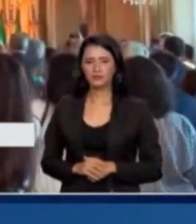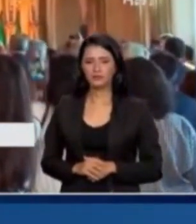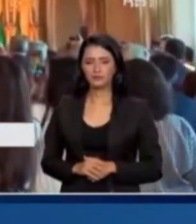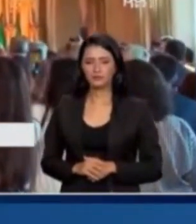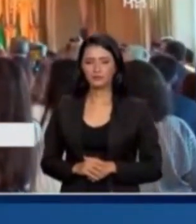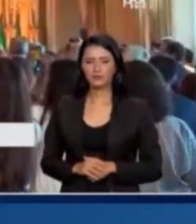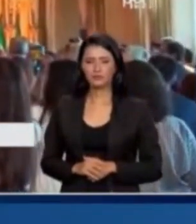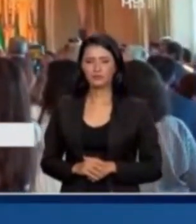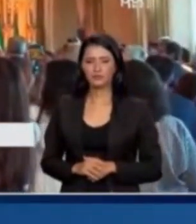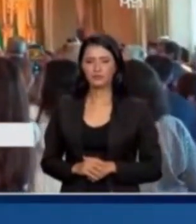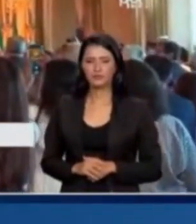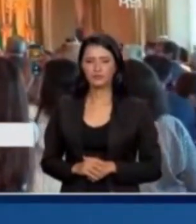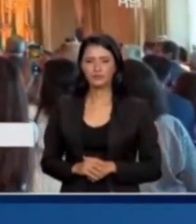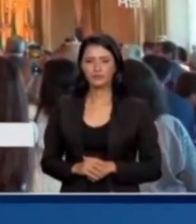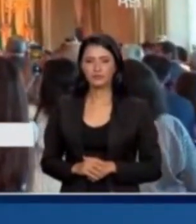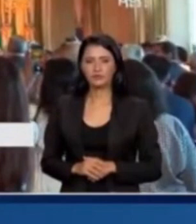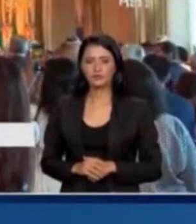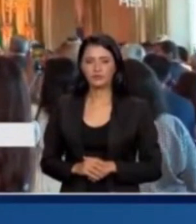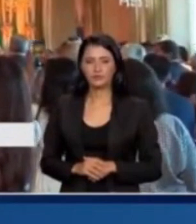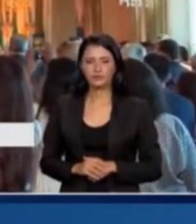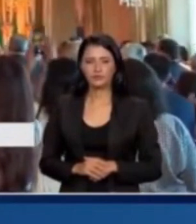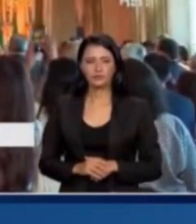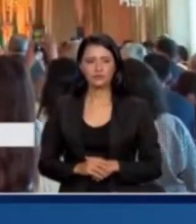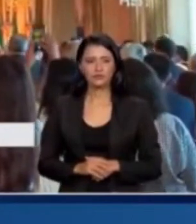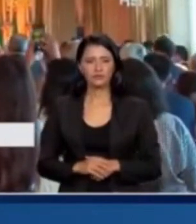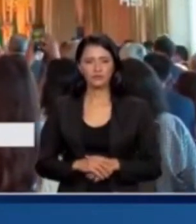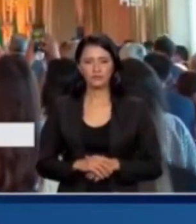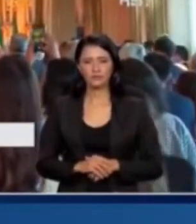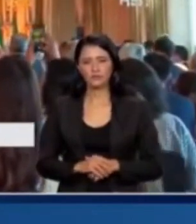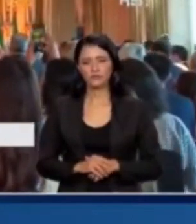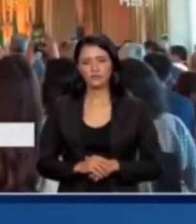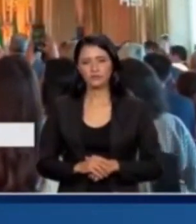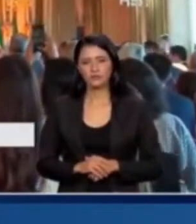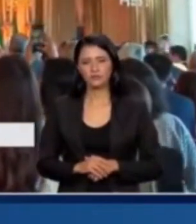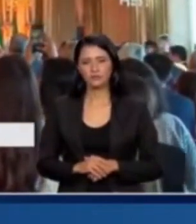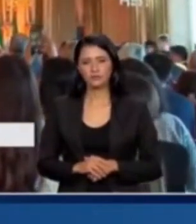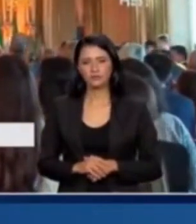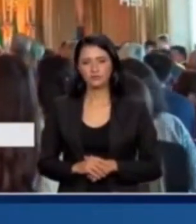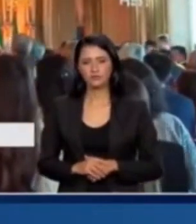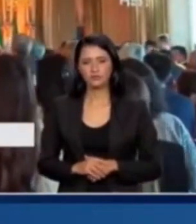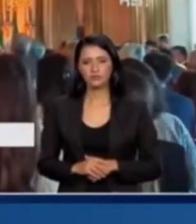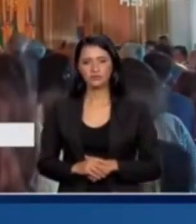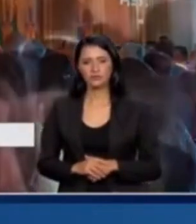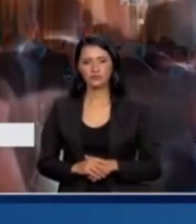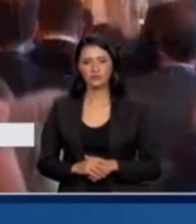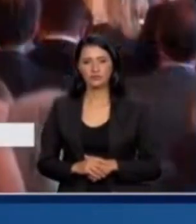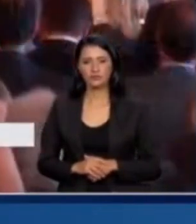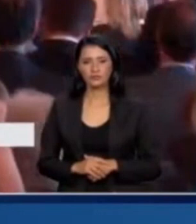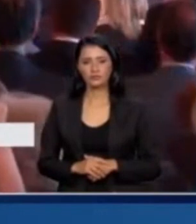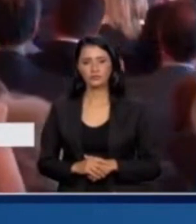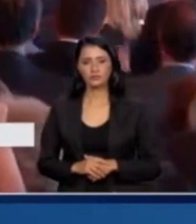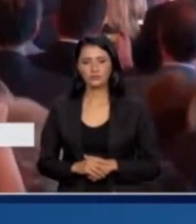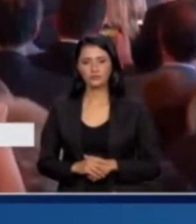exemplo de que não tem nenhuma palavra fora do lugar e que o Chico sabe colocar as palavras certas nos lugares certos. E assim ele fez com fineza. Então,